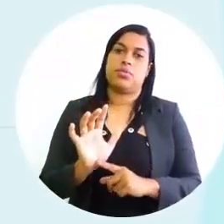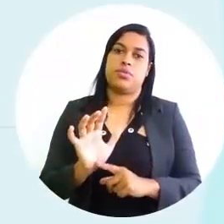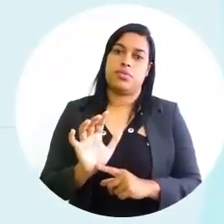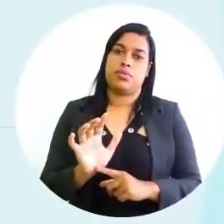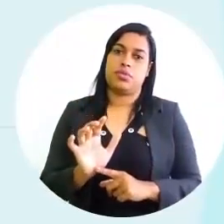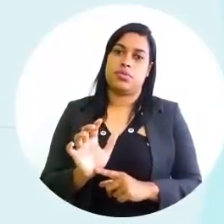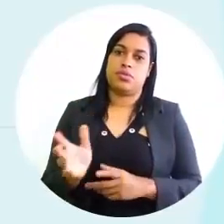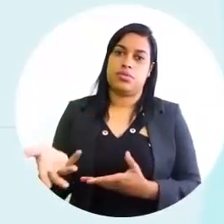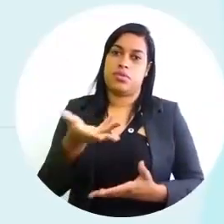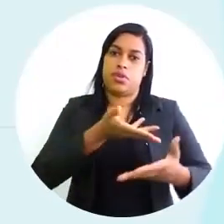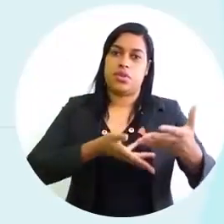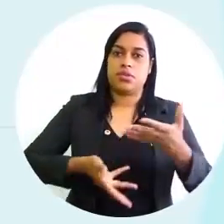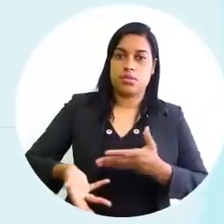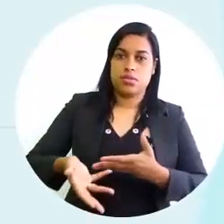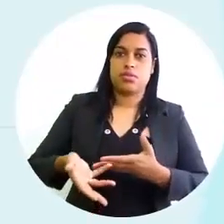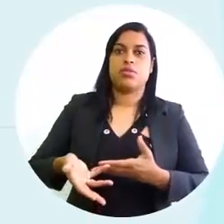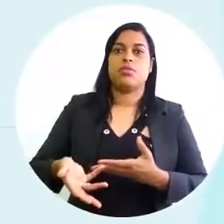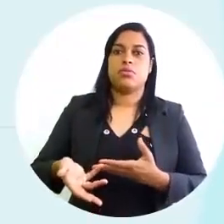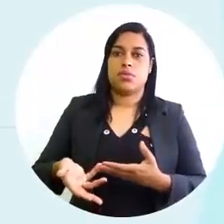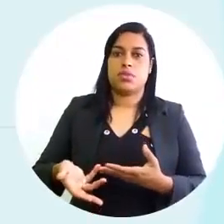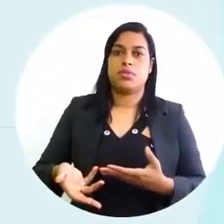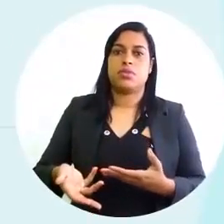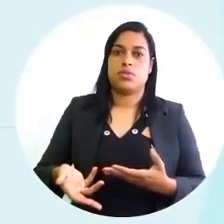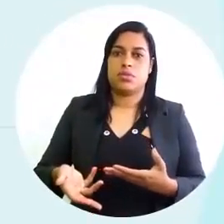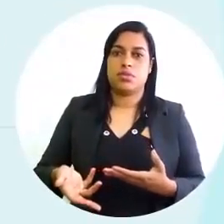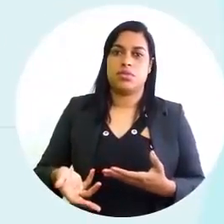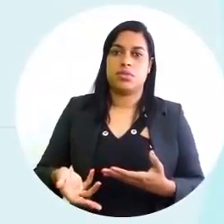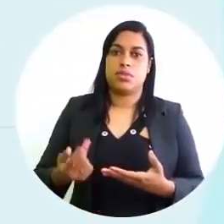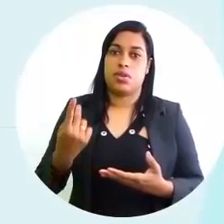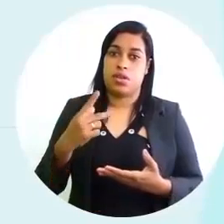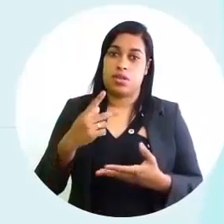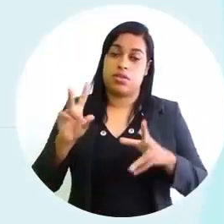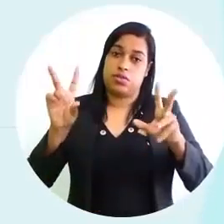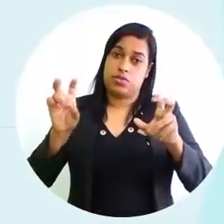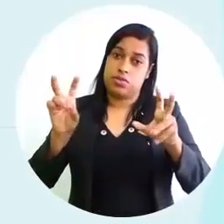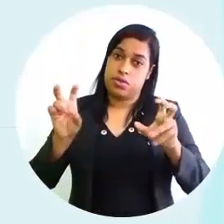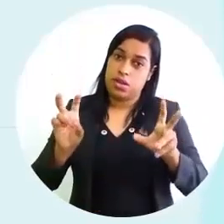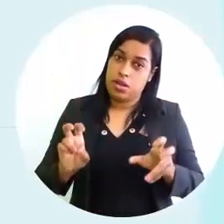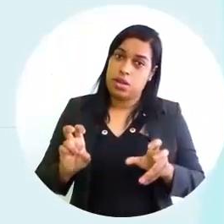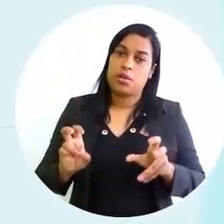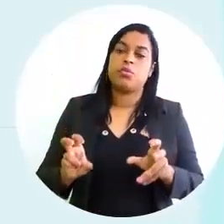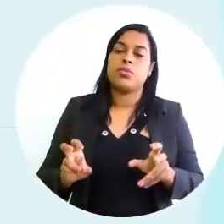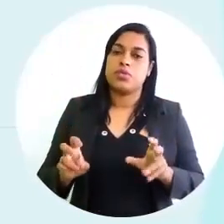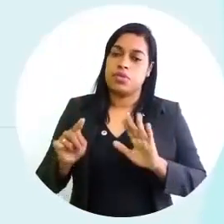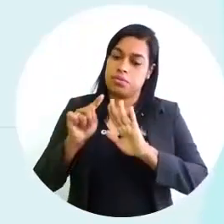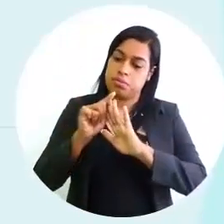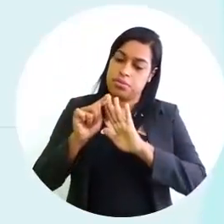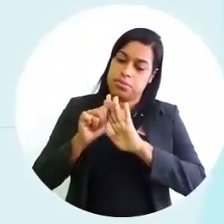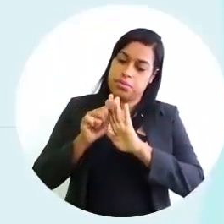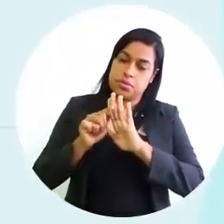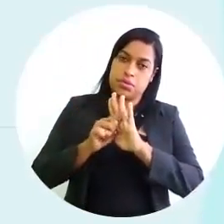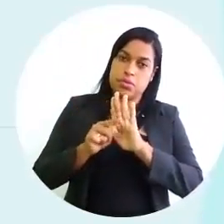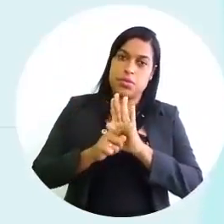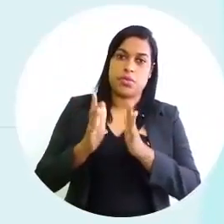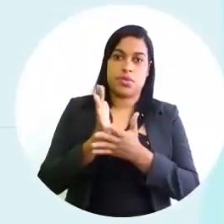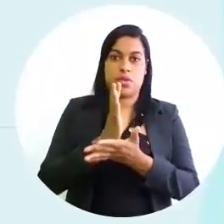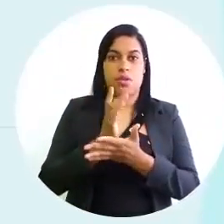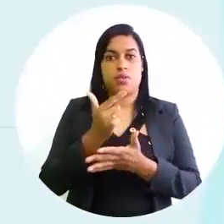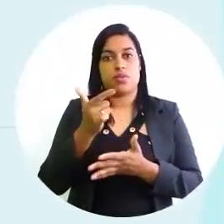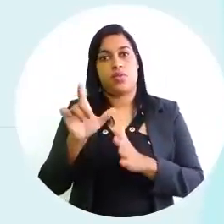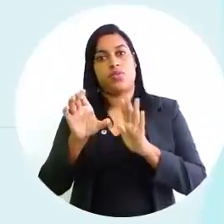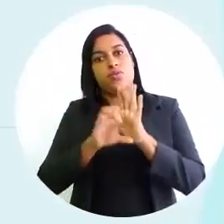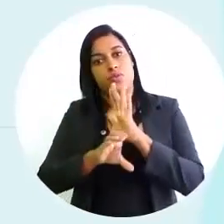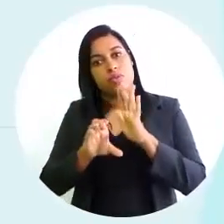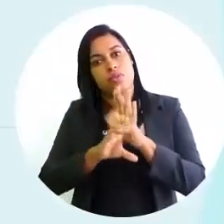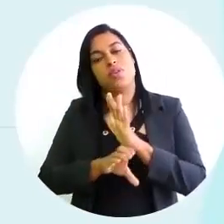os relacionamentos entre esses termos que estão sendo listados e alguns outros conceitos